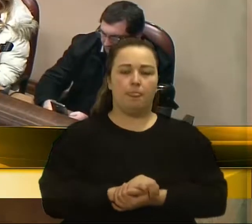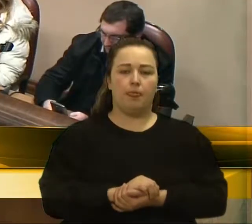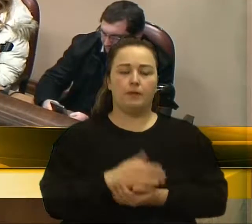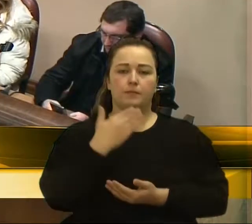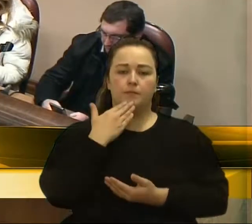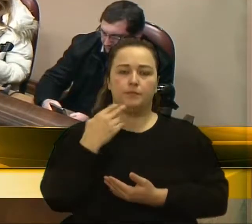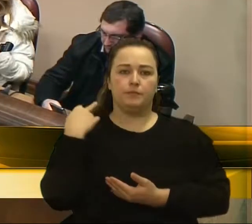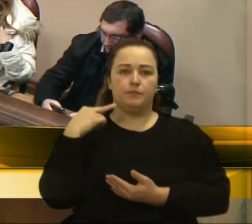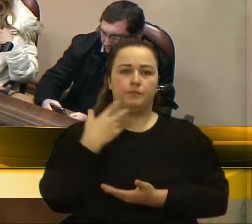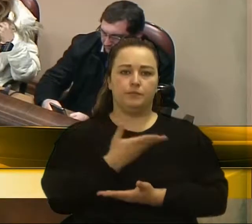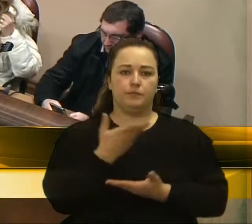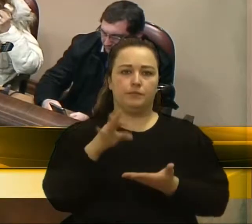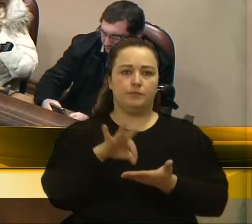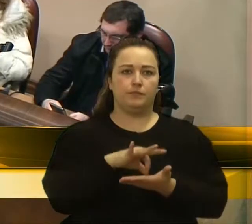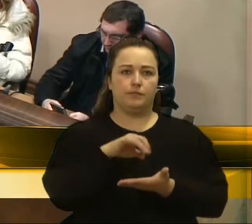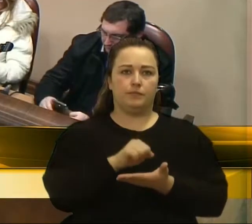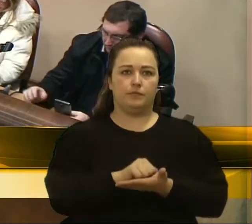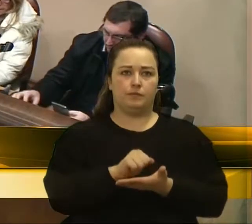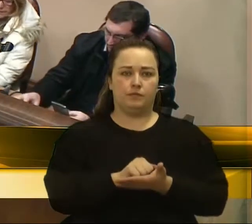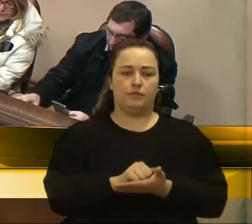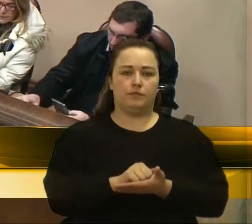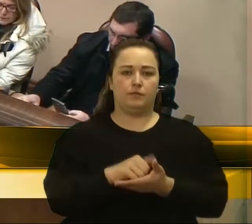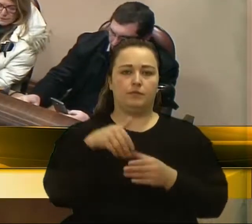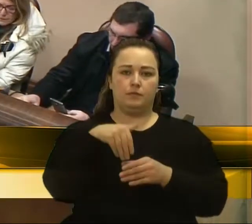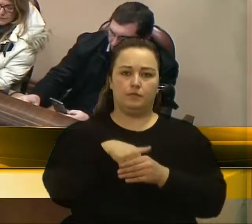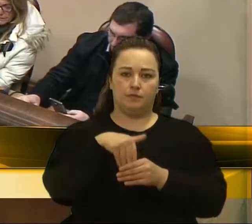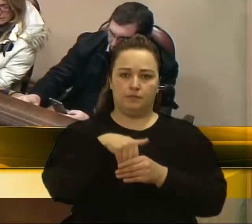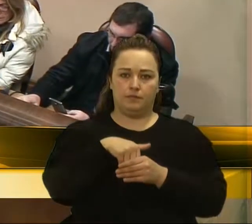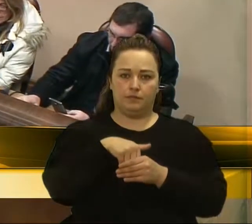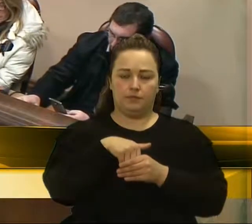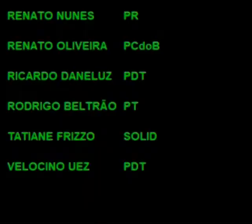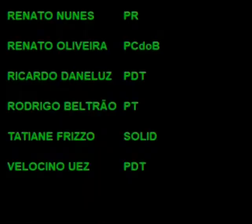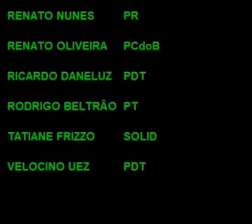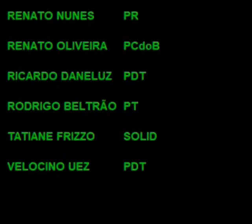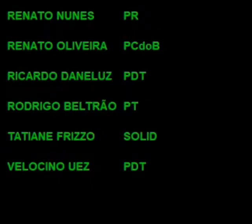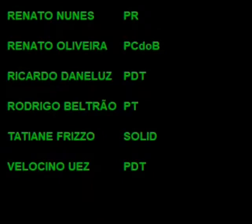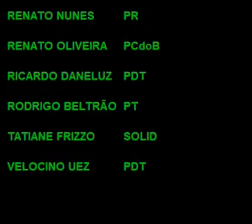Solicito aos vereadores que registrem seus votos.